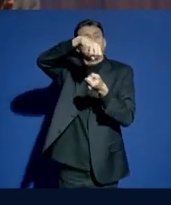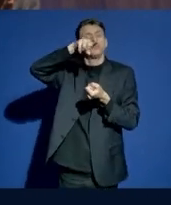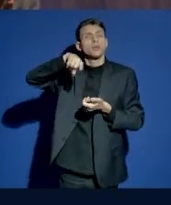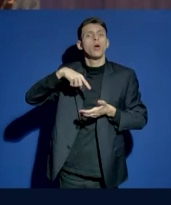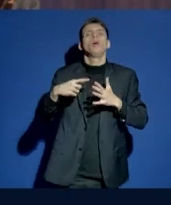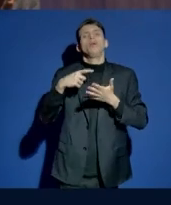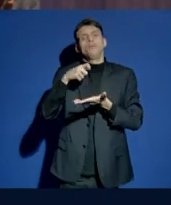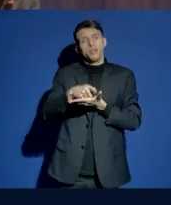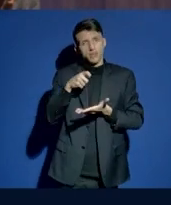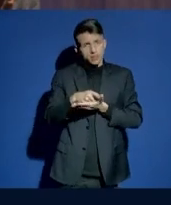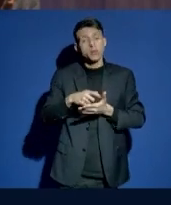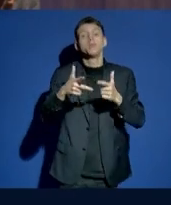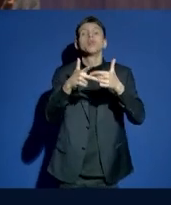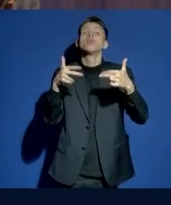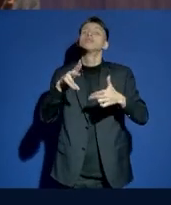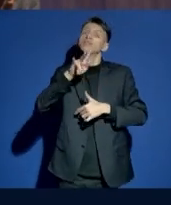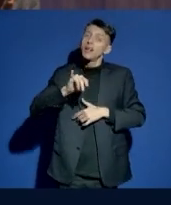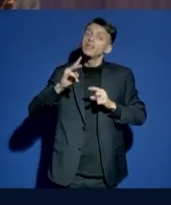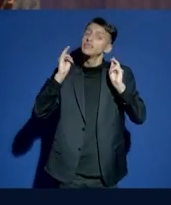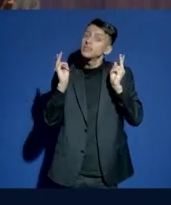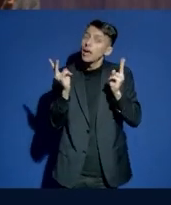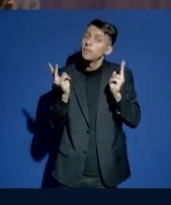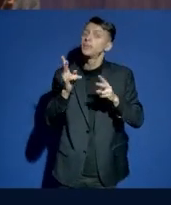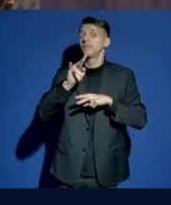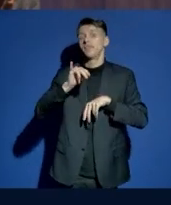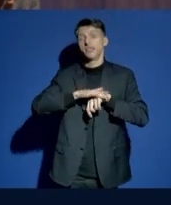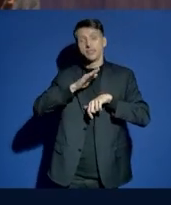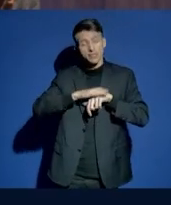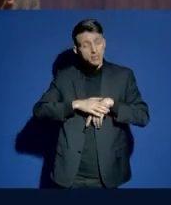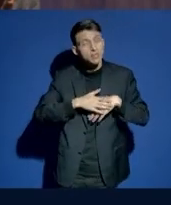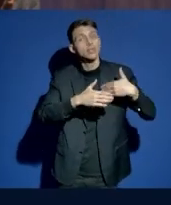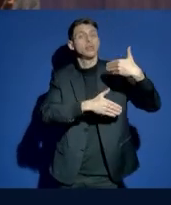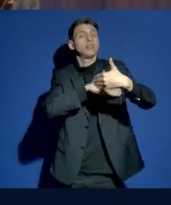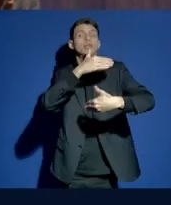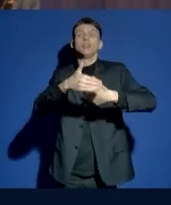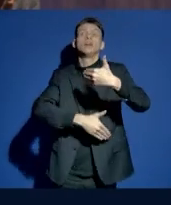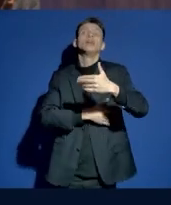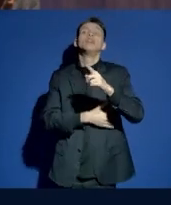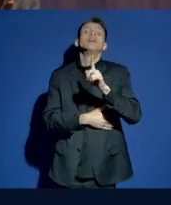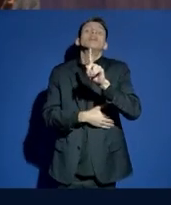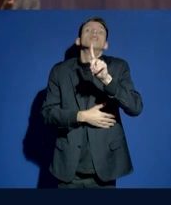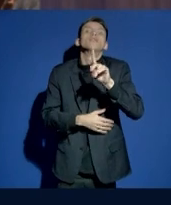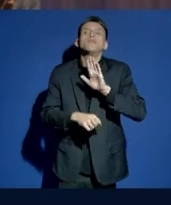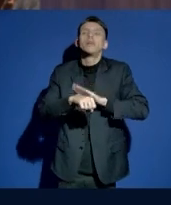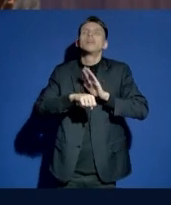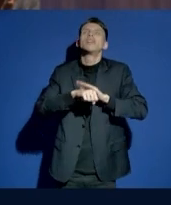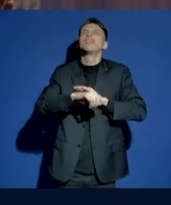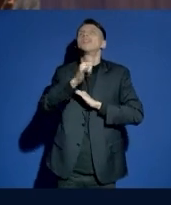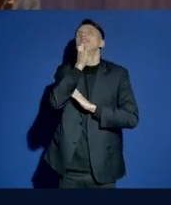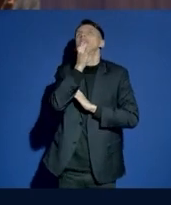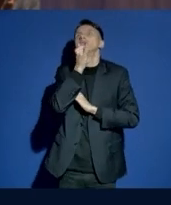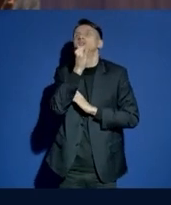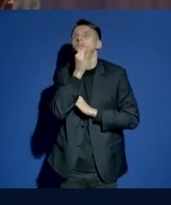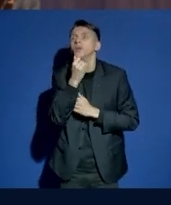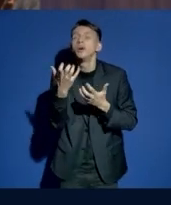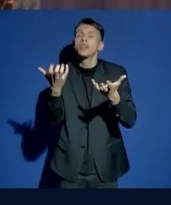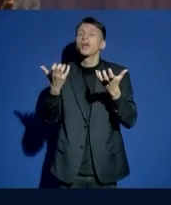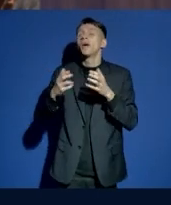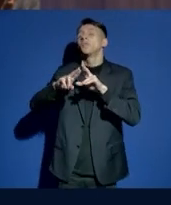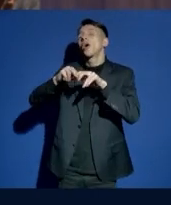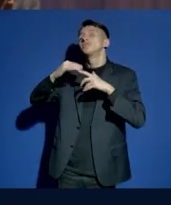que a gente vai sempre fazer e que a gente não está fazendo isso por uma retórica ou por uma